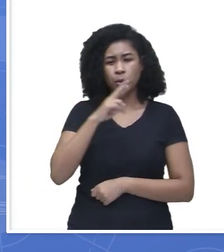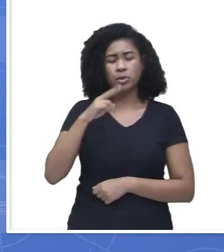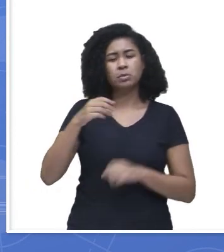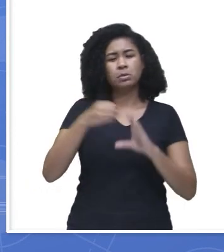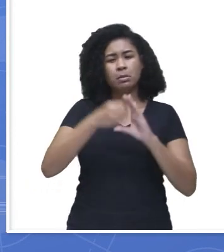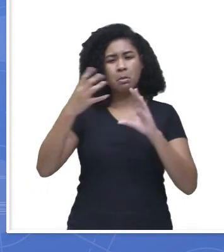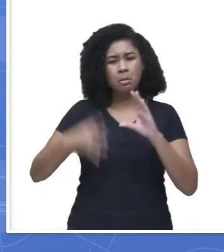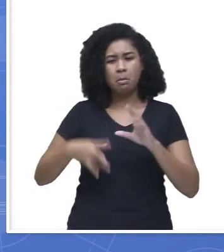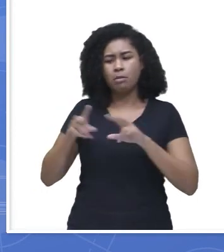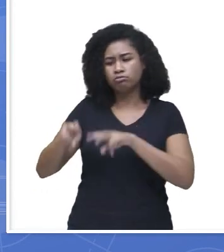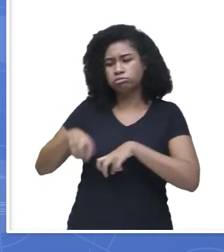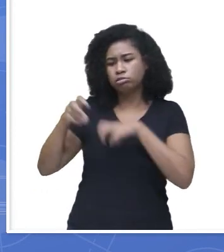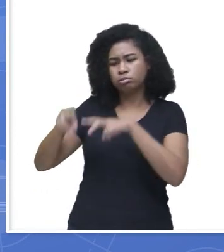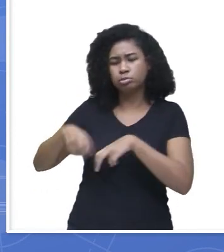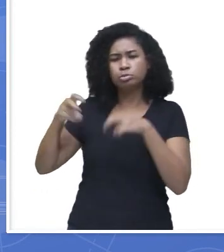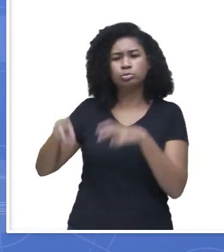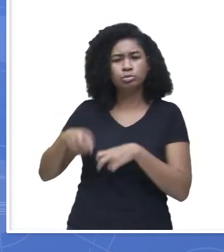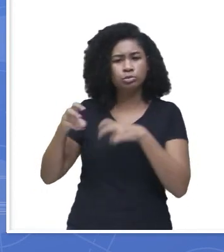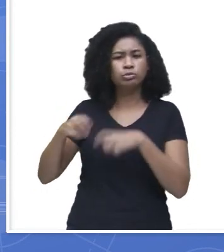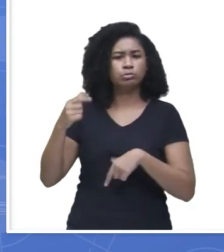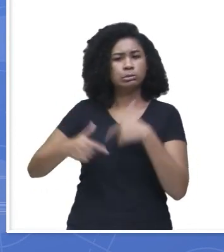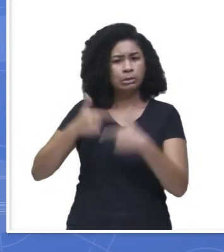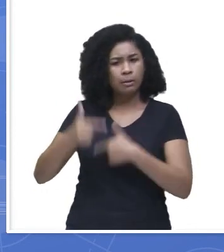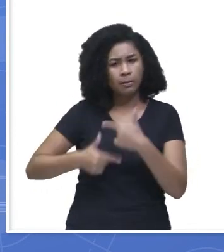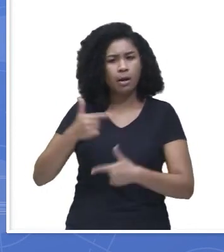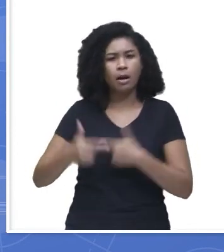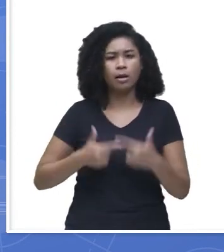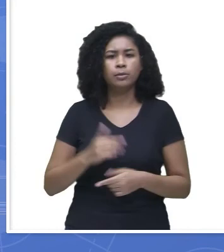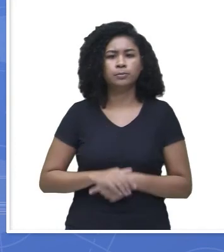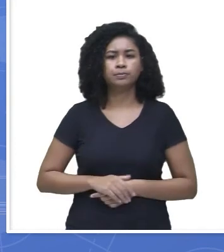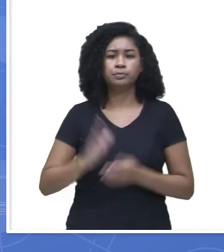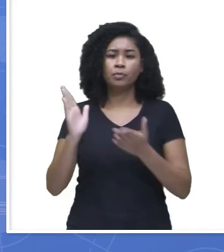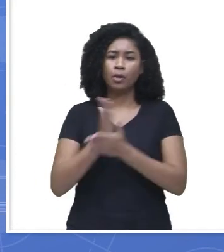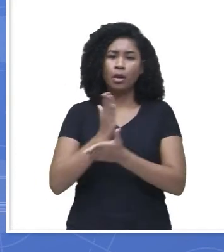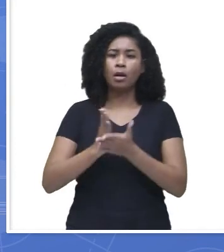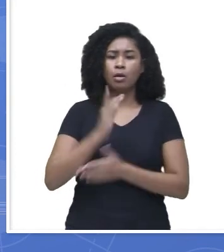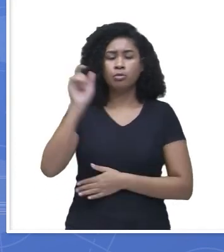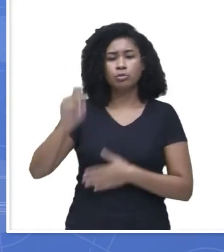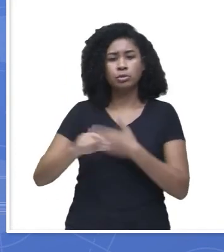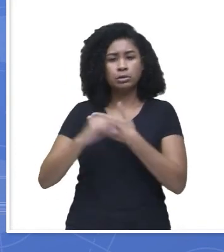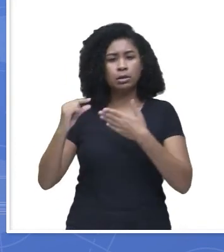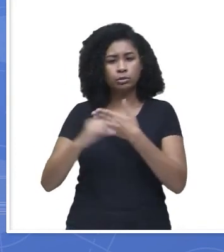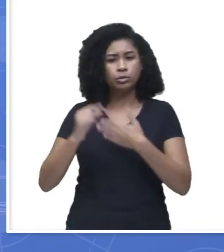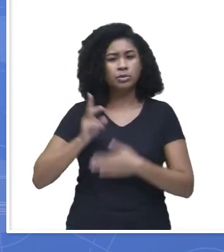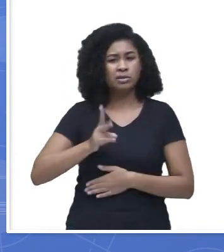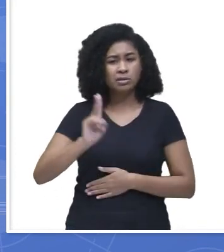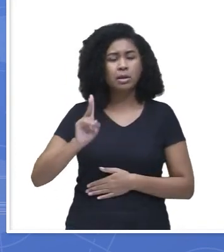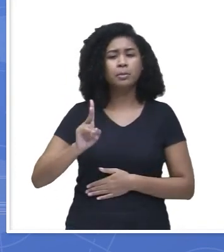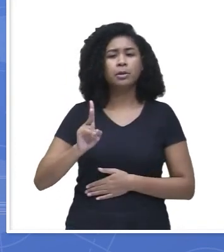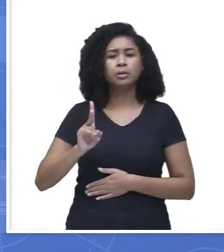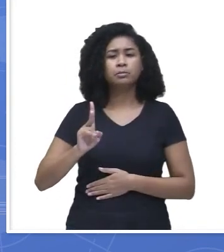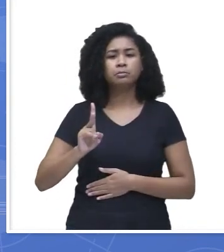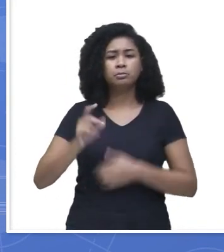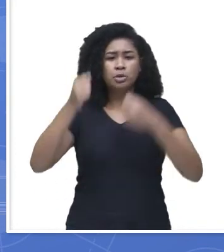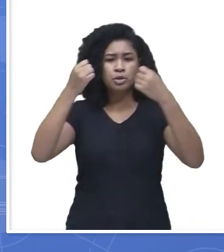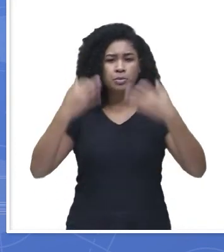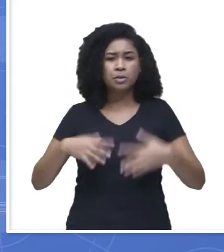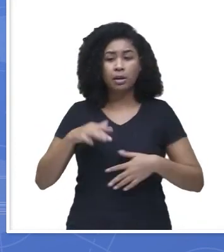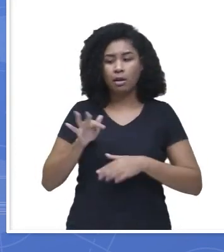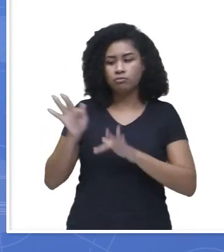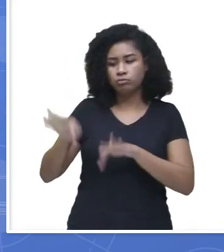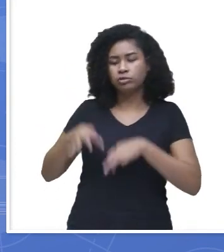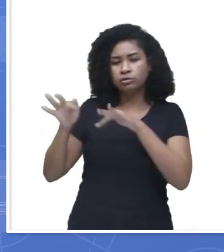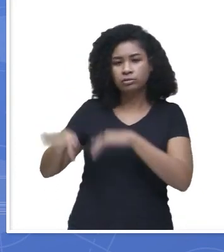agrária, alguns autores a consideram de características feudais ainda no século XX, tá bom? Então nós temos aí